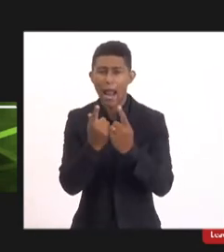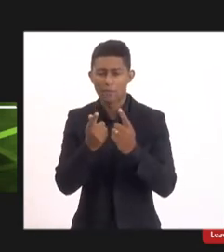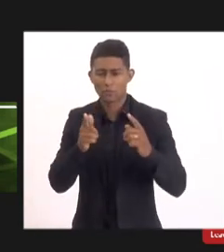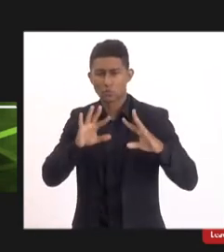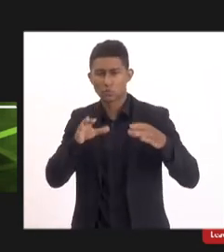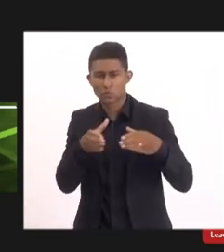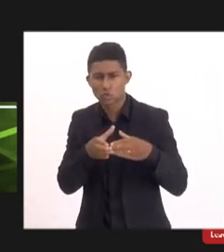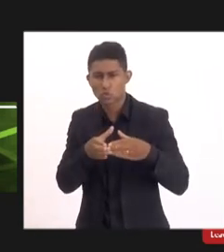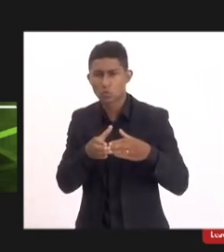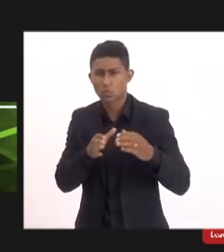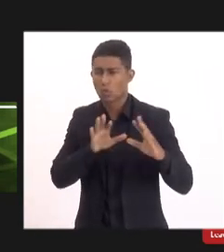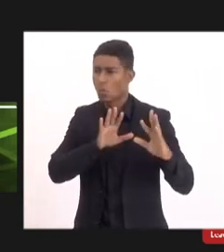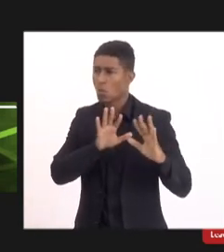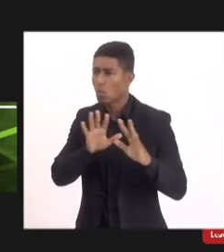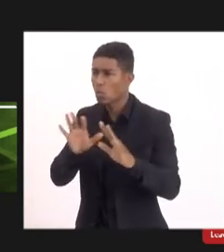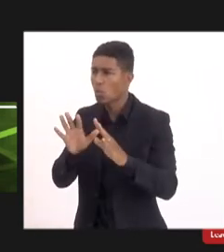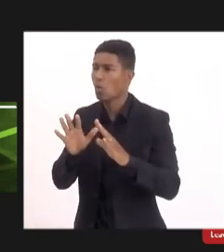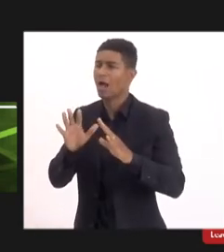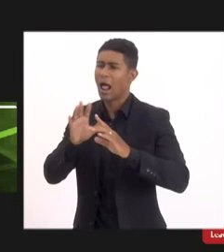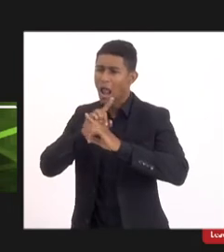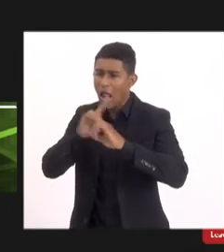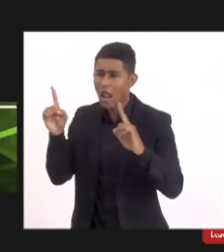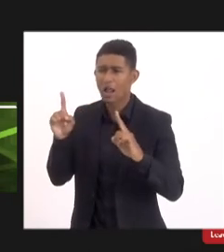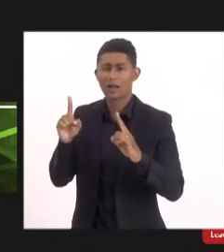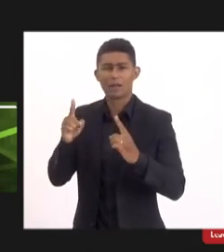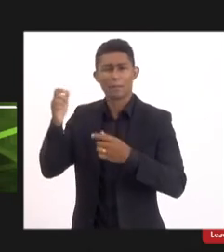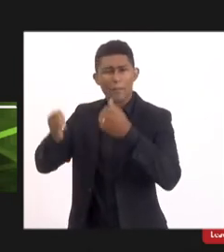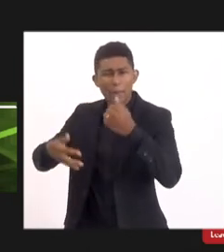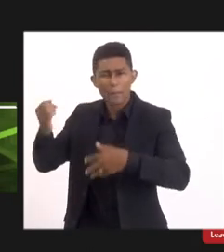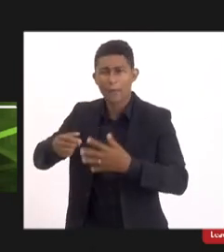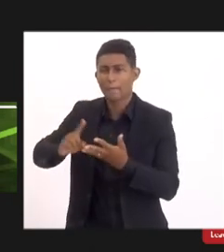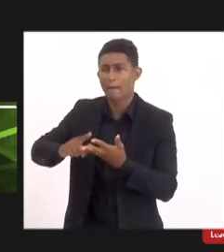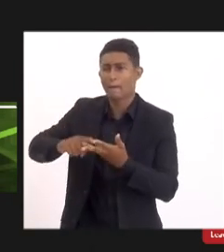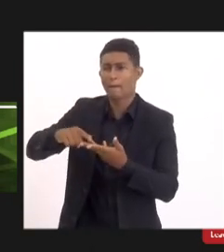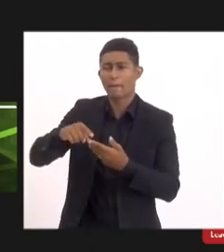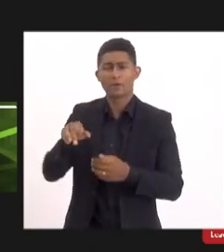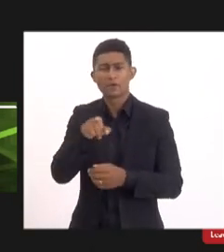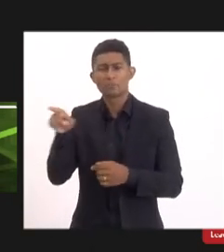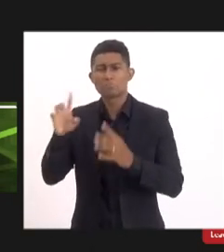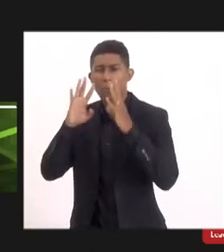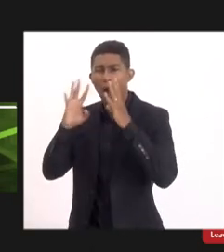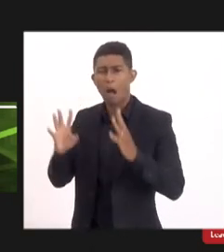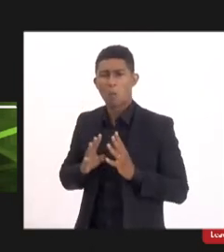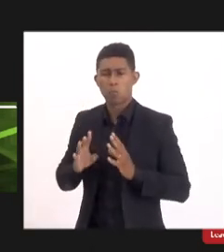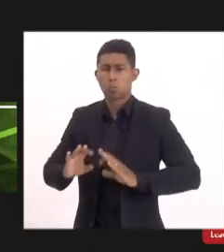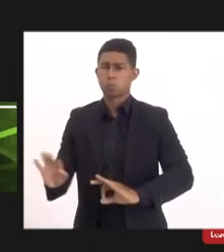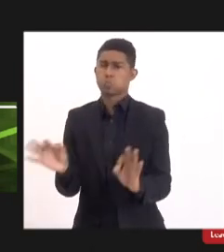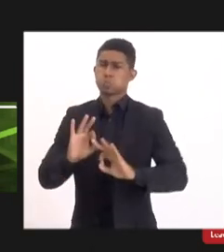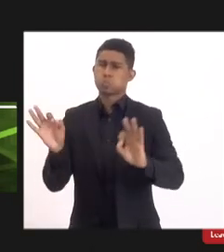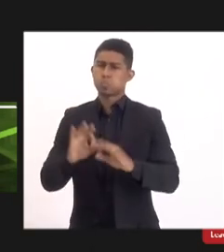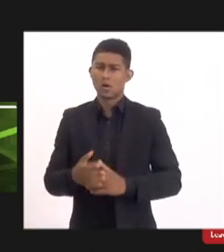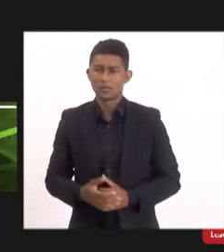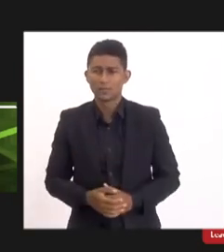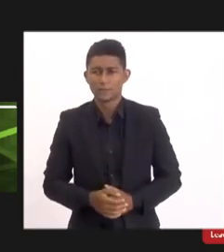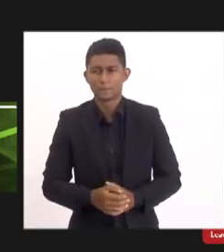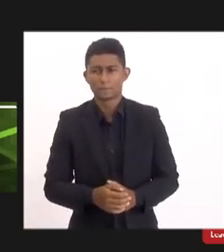que consegue escutar realmente os estudantes e eles poderem participar mais de voz ativa nessas